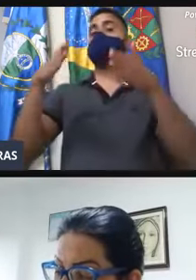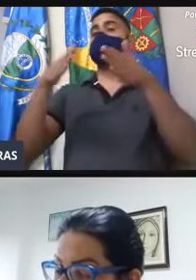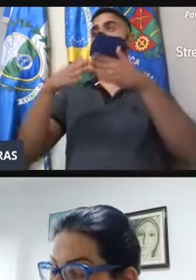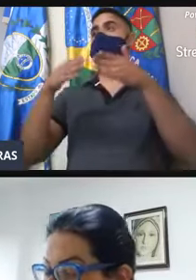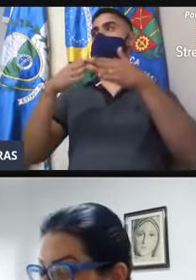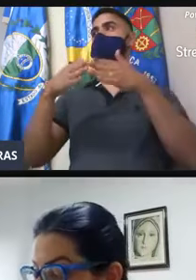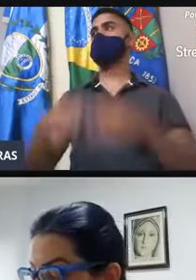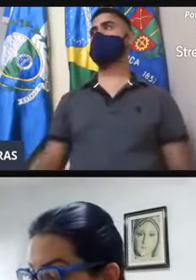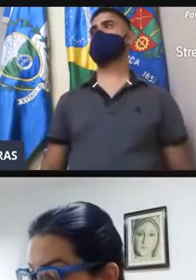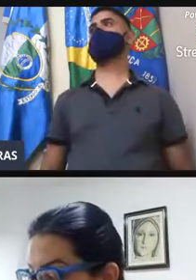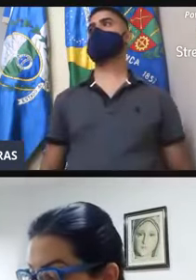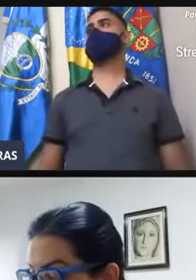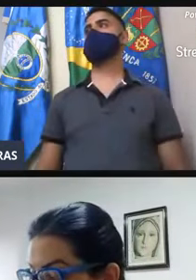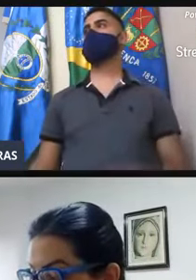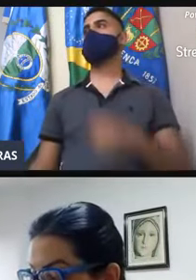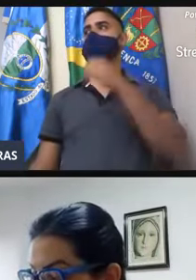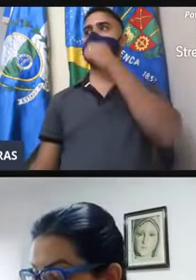requerimentos.